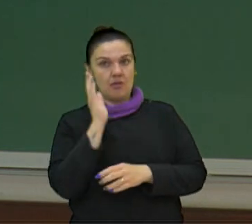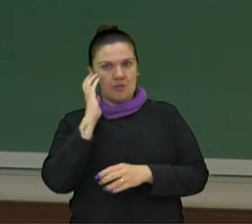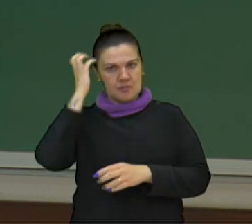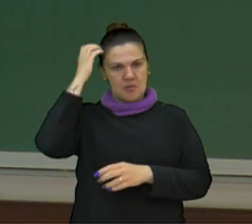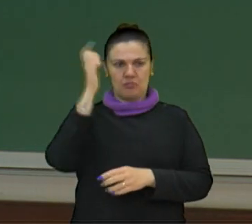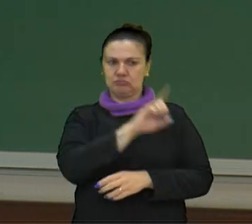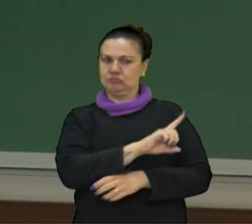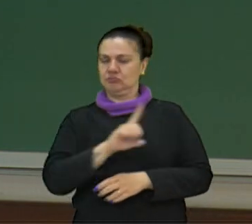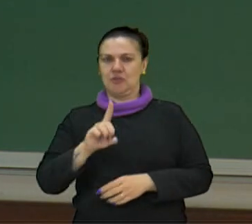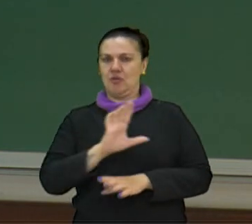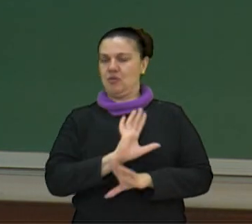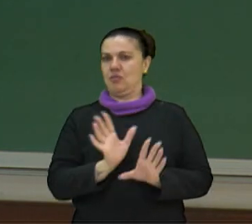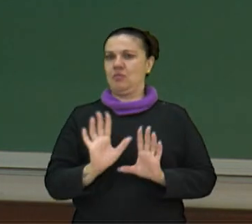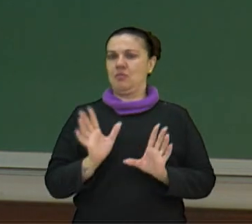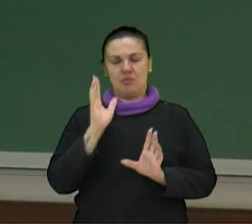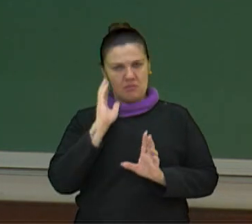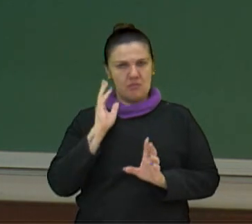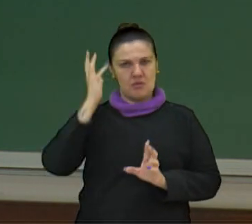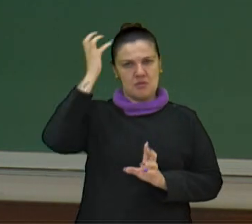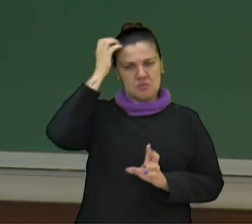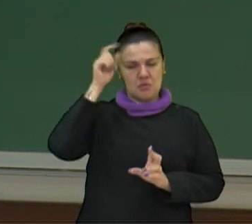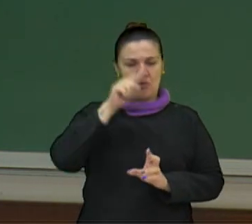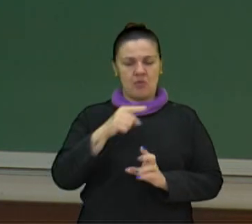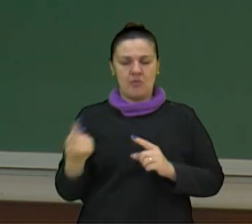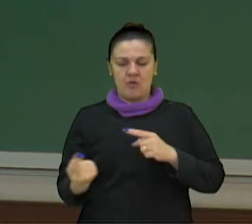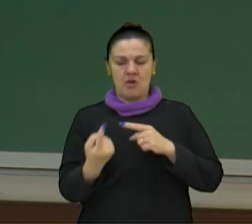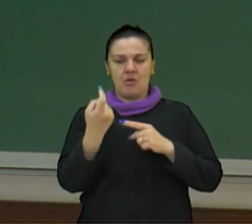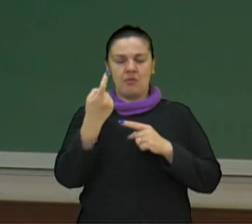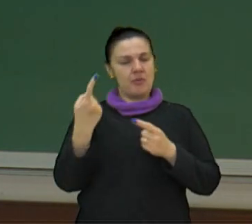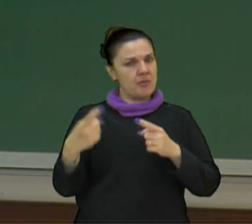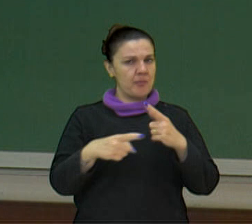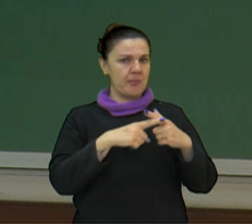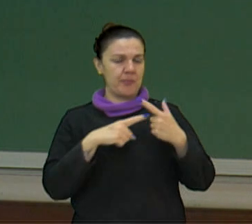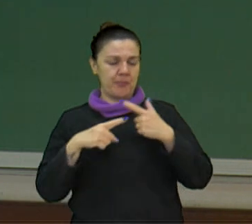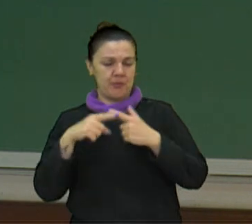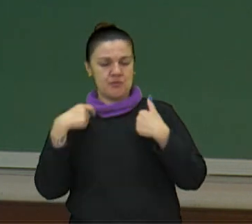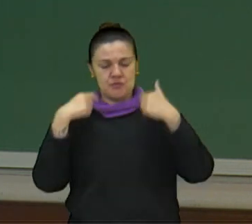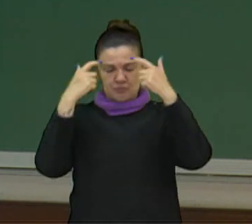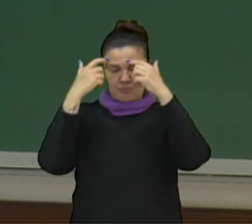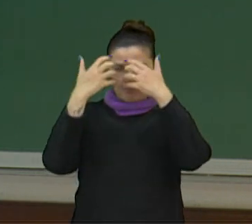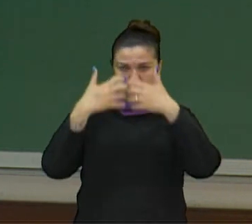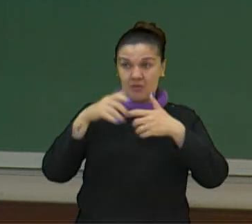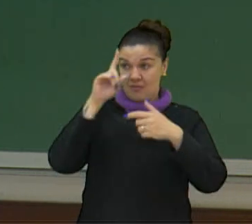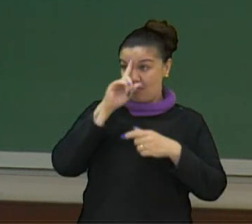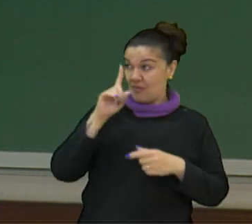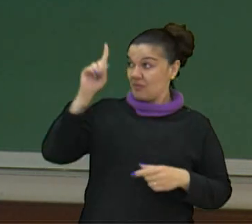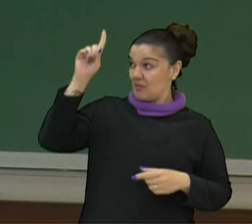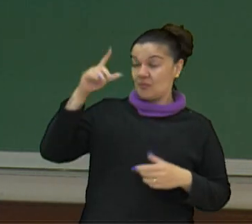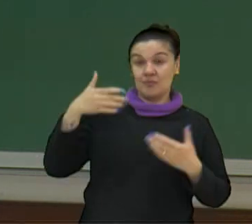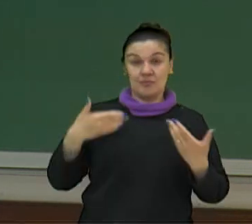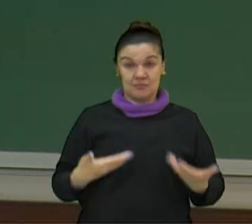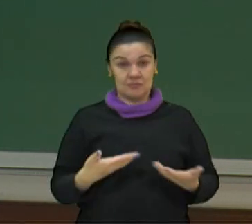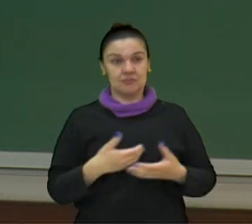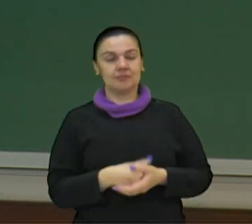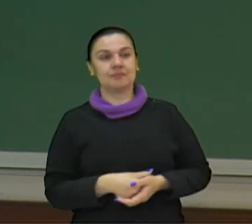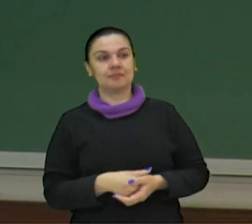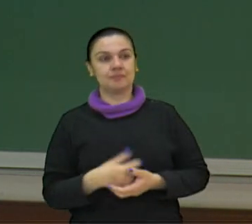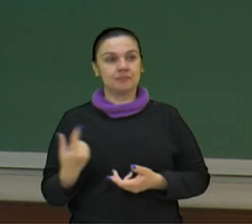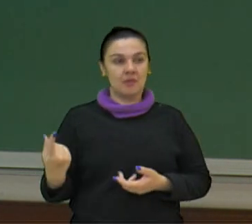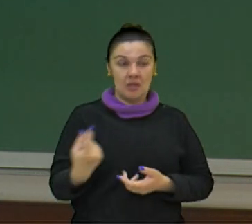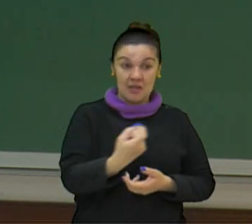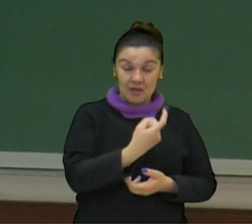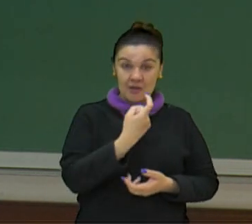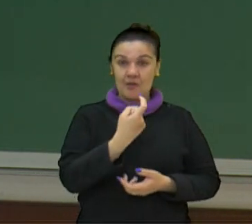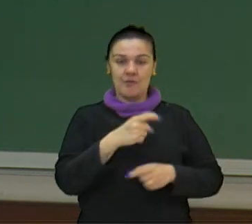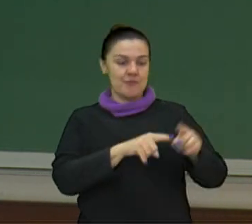falso. Para Spinoza, a única causa dos nossos pensamentos é Deus. Para Spinoza, a única